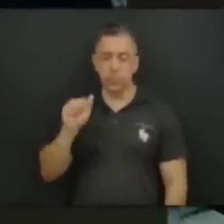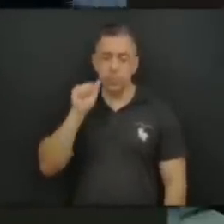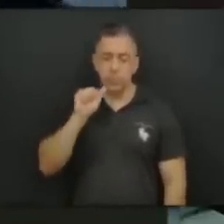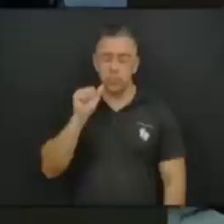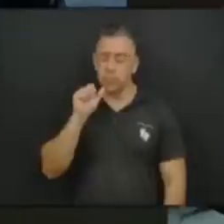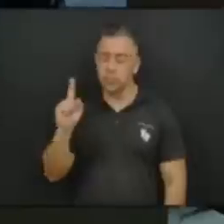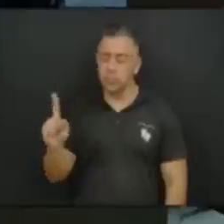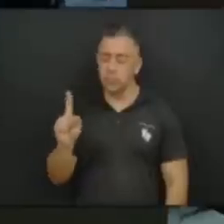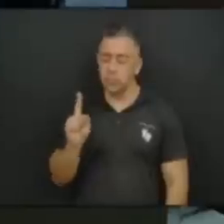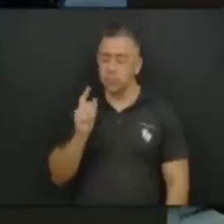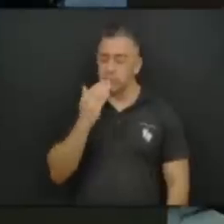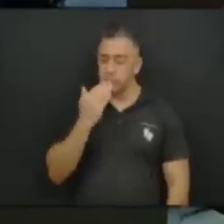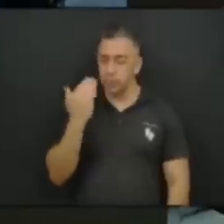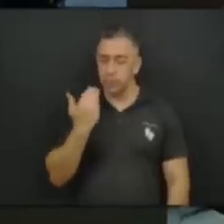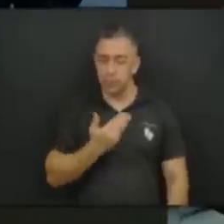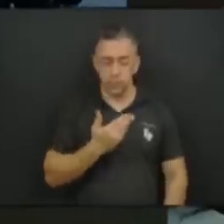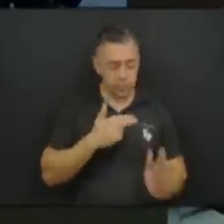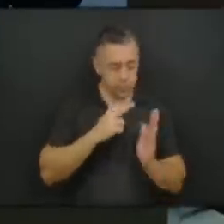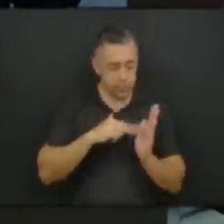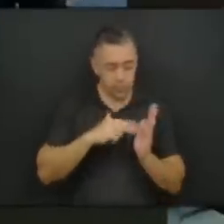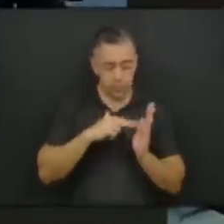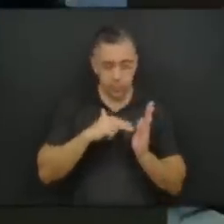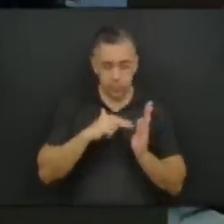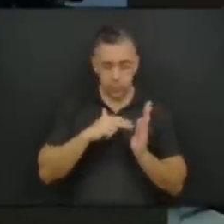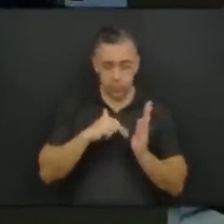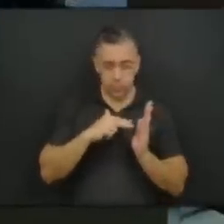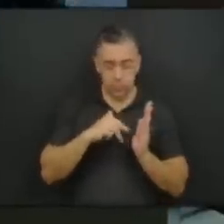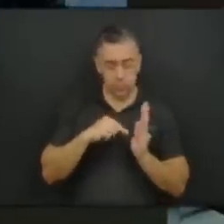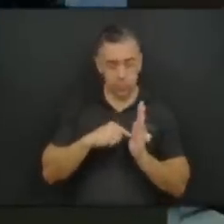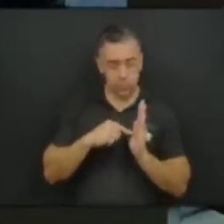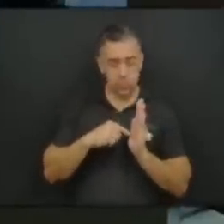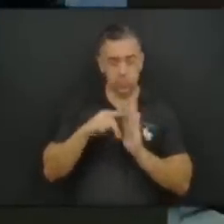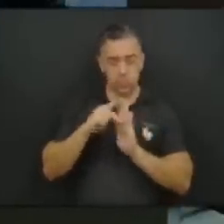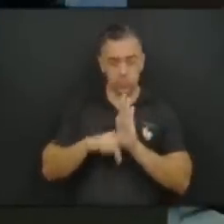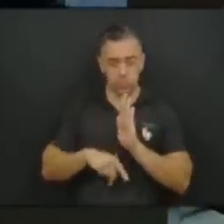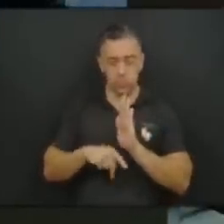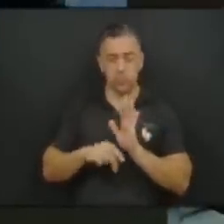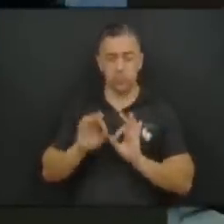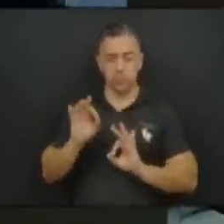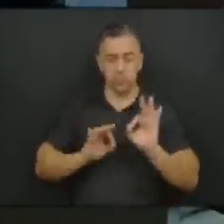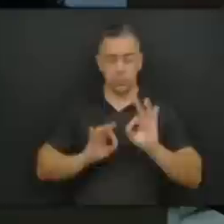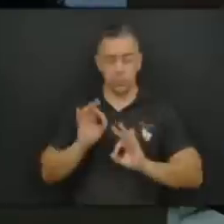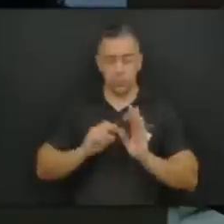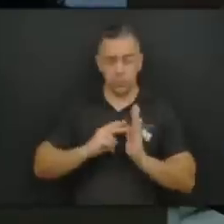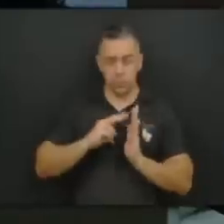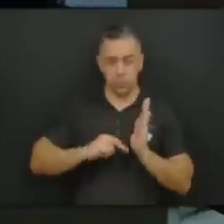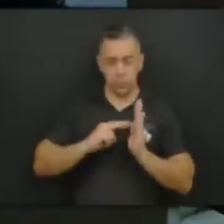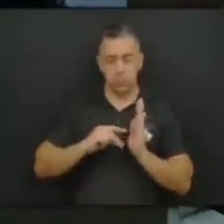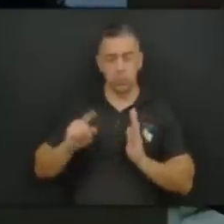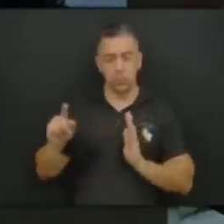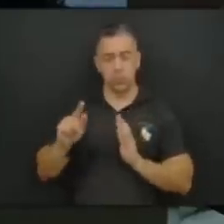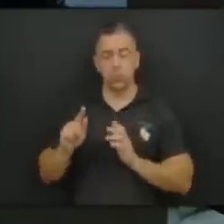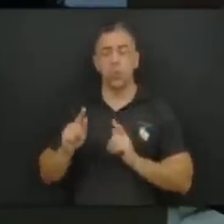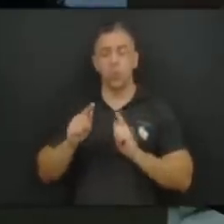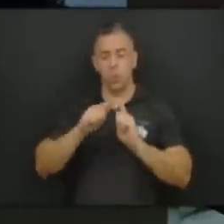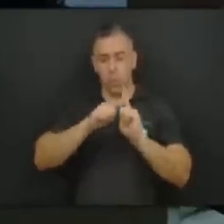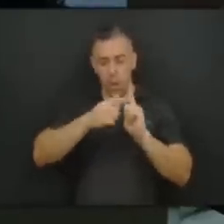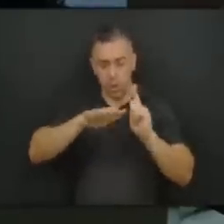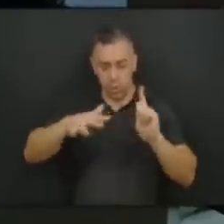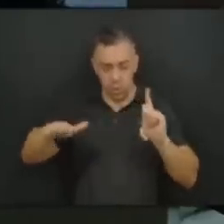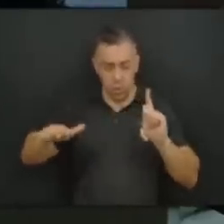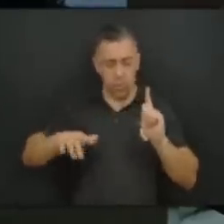solicitou vistas do projeto do plano diretor de Guaratuba e